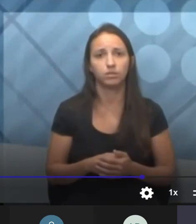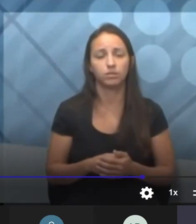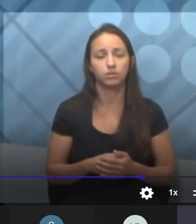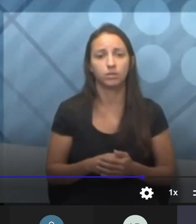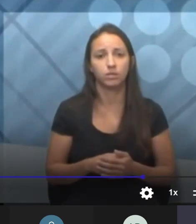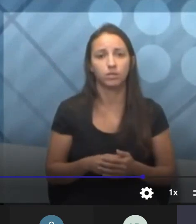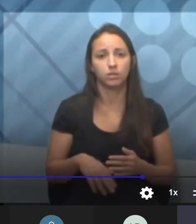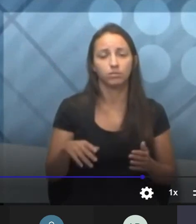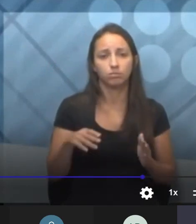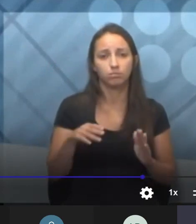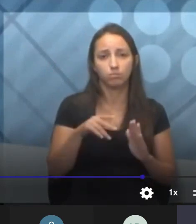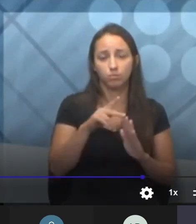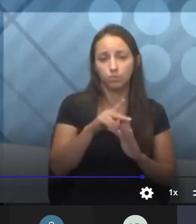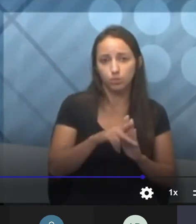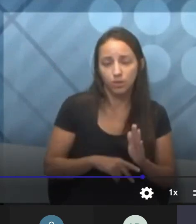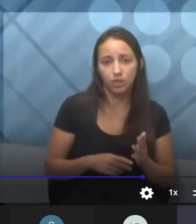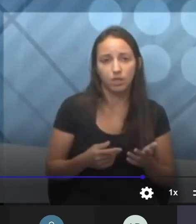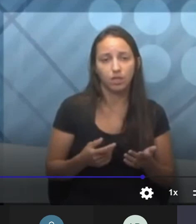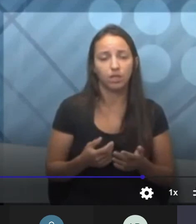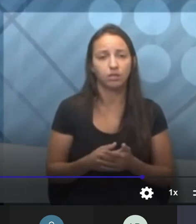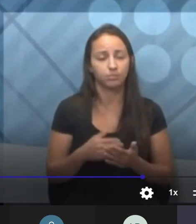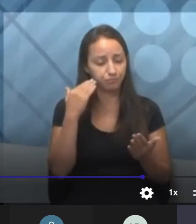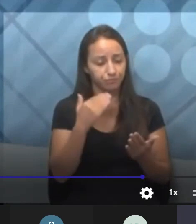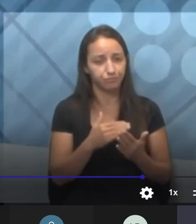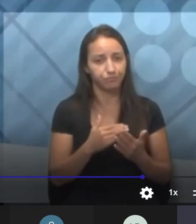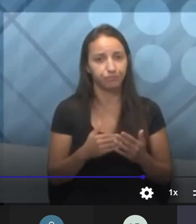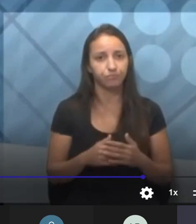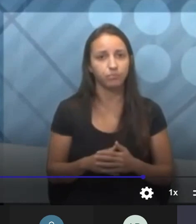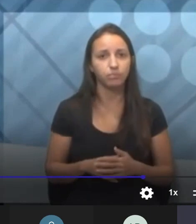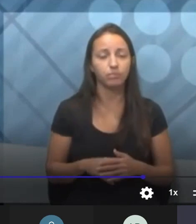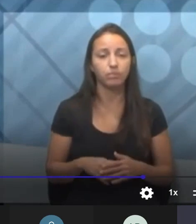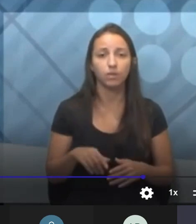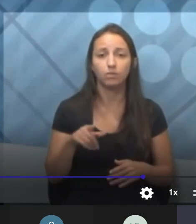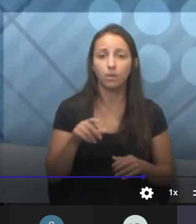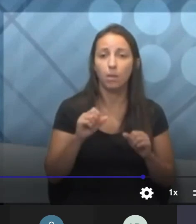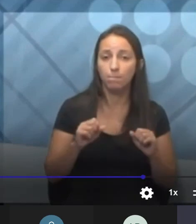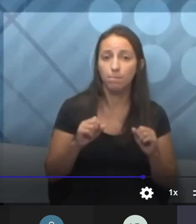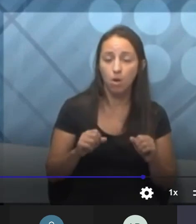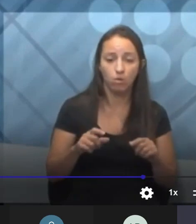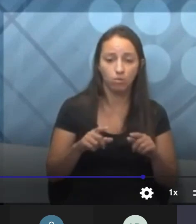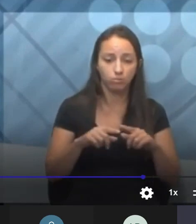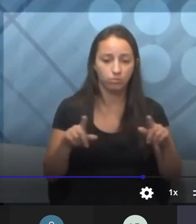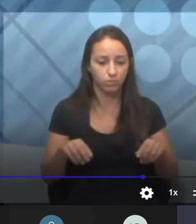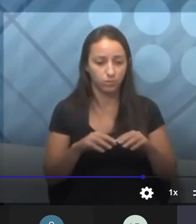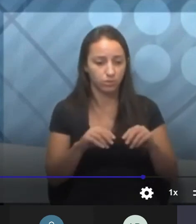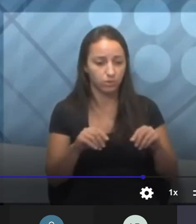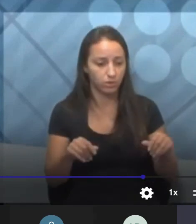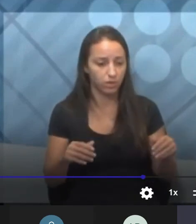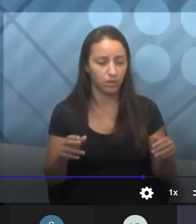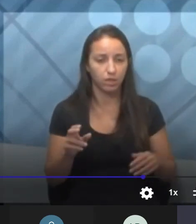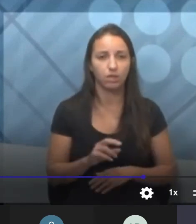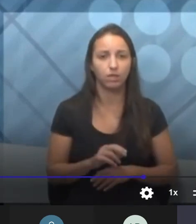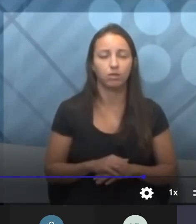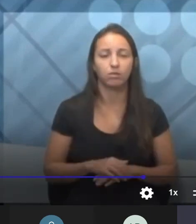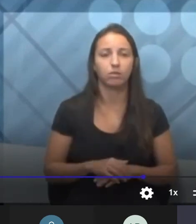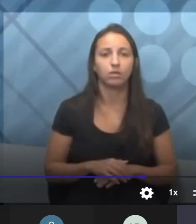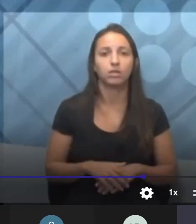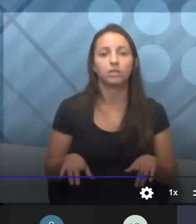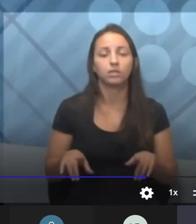dos parâmetros de projeto, parâmetros urbanísticos, melhor dizendo, o quanto você pode ocupar do terreno, de que maneira você está